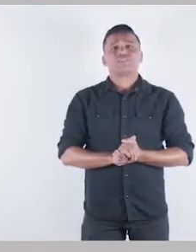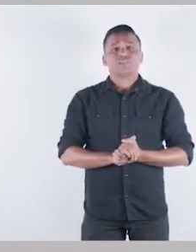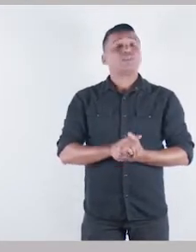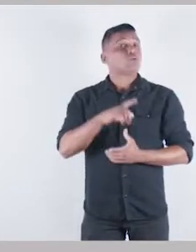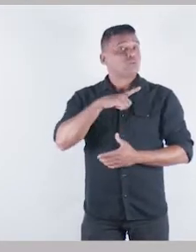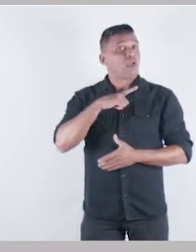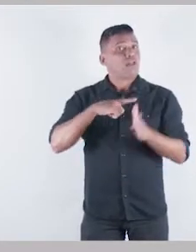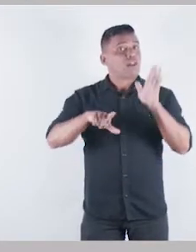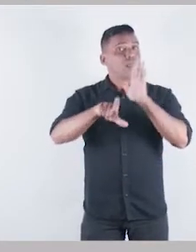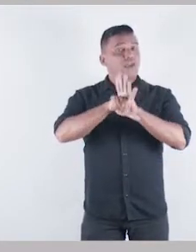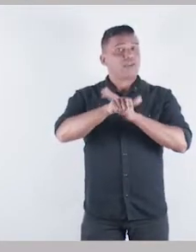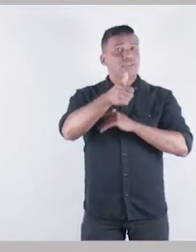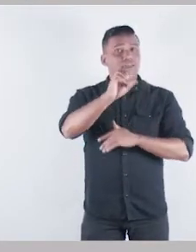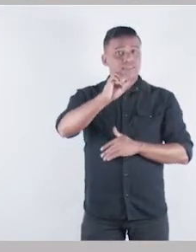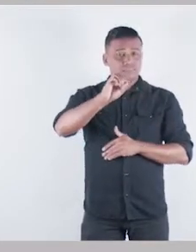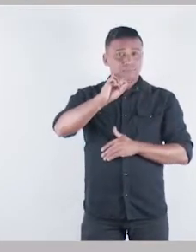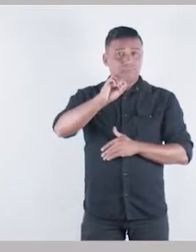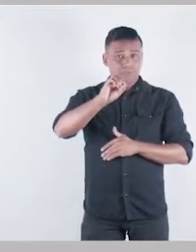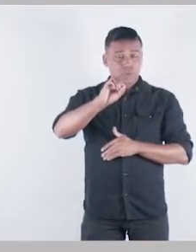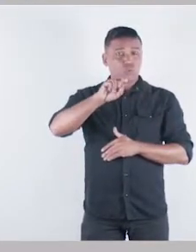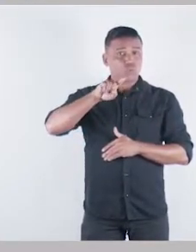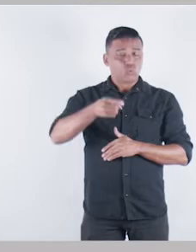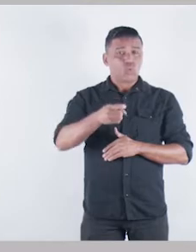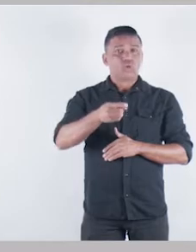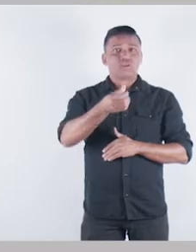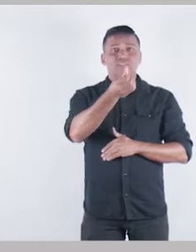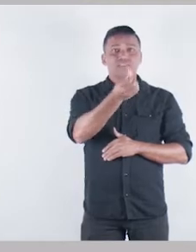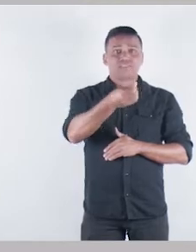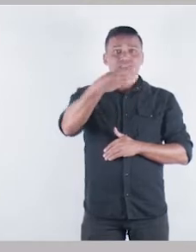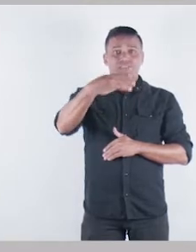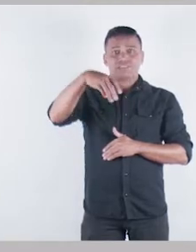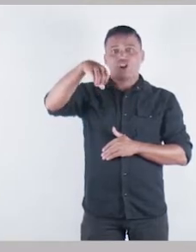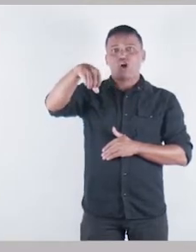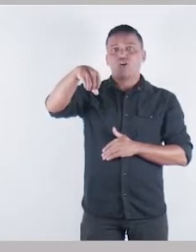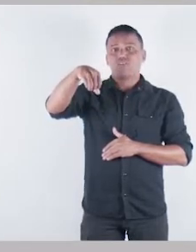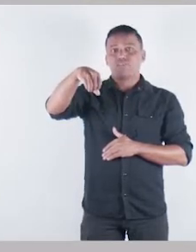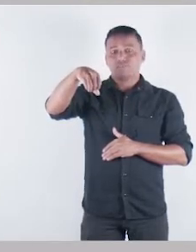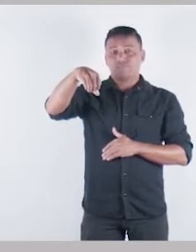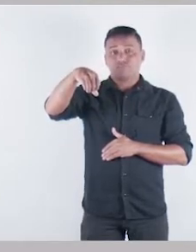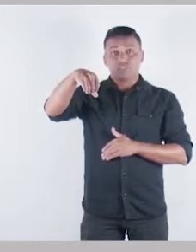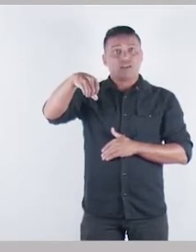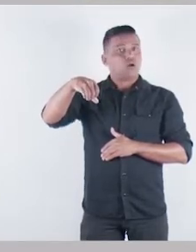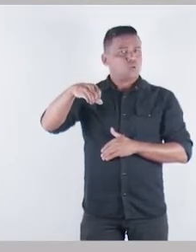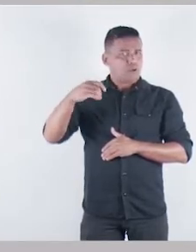da 10.639, né? É fundamental que a gente consiga